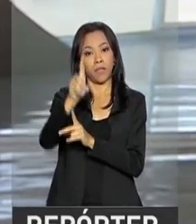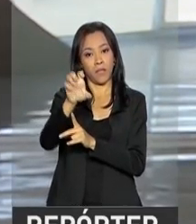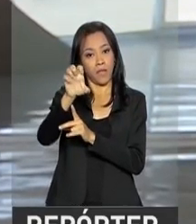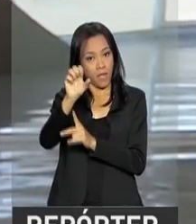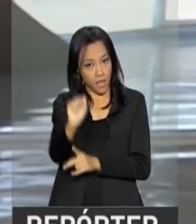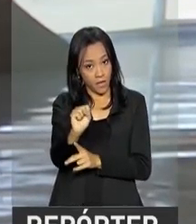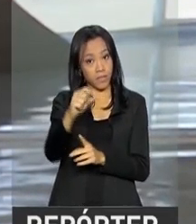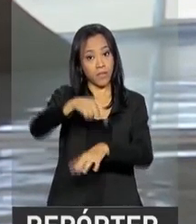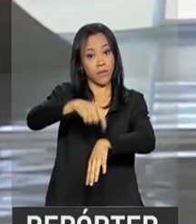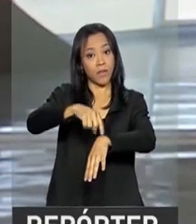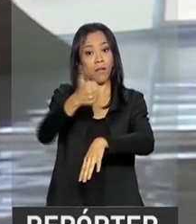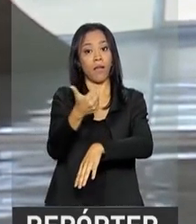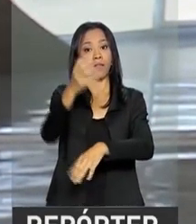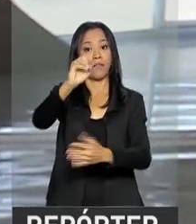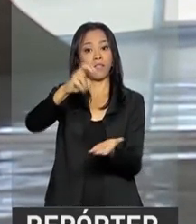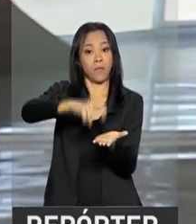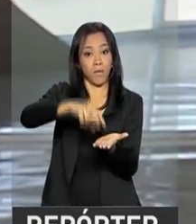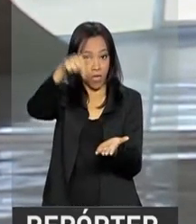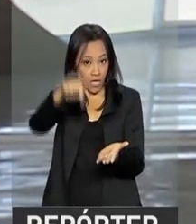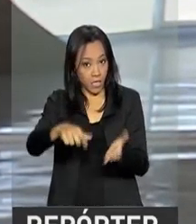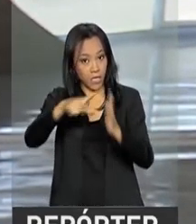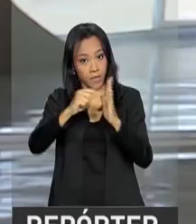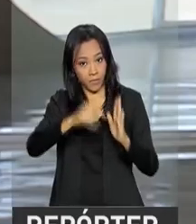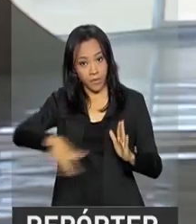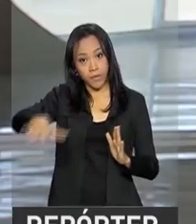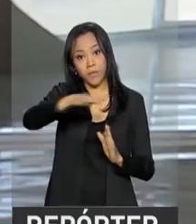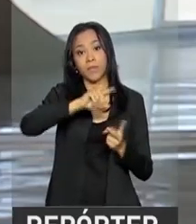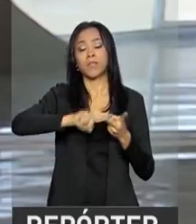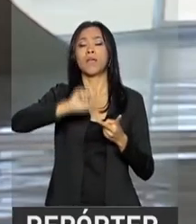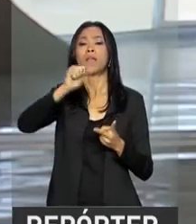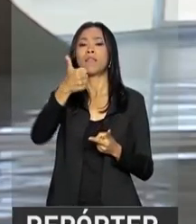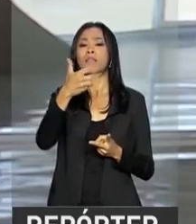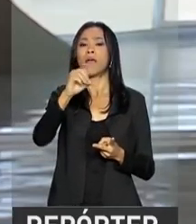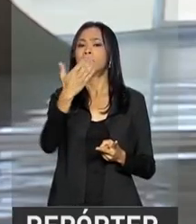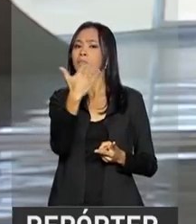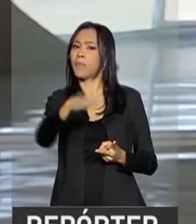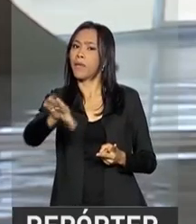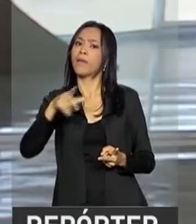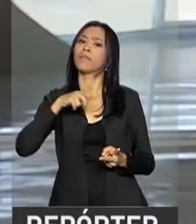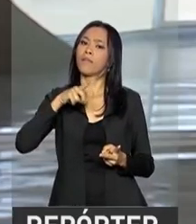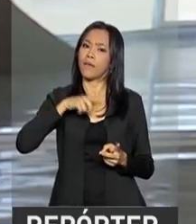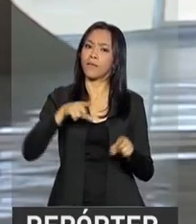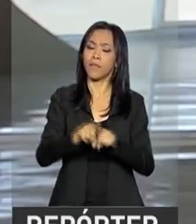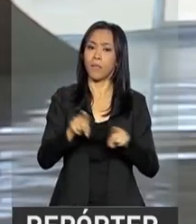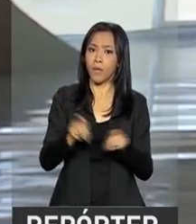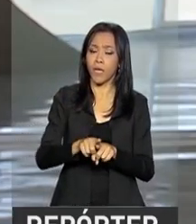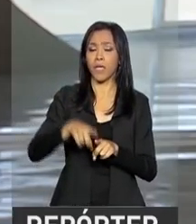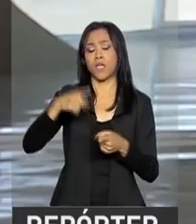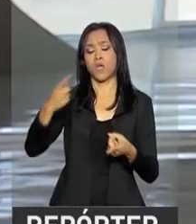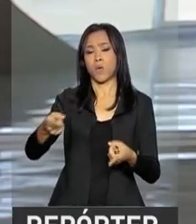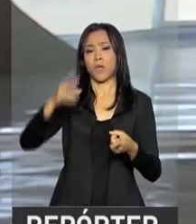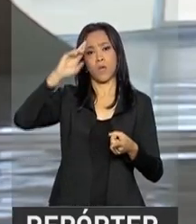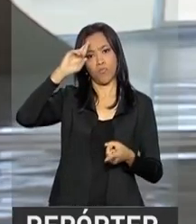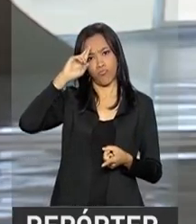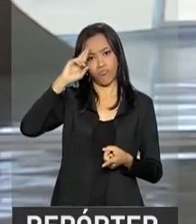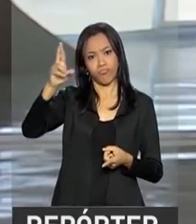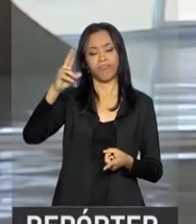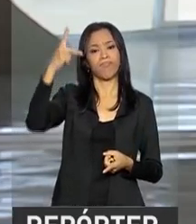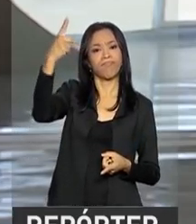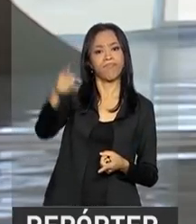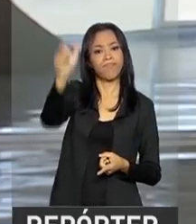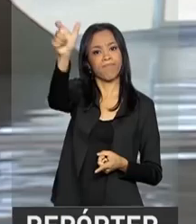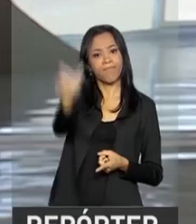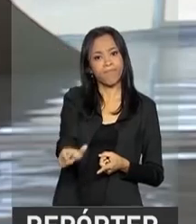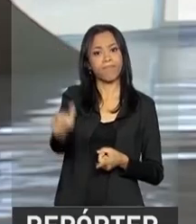aqui no palácio do planalto às dez e meia concede audiência ao presidente da junta diretiva da basf mundial kurt